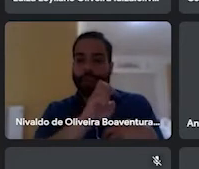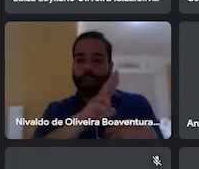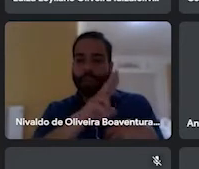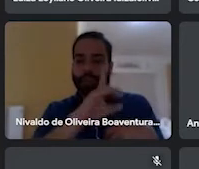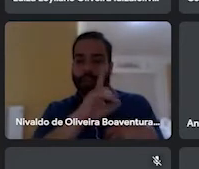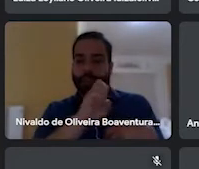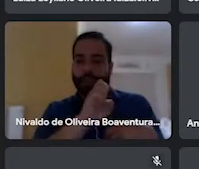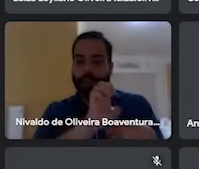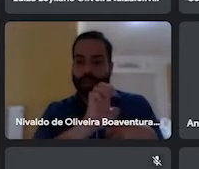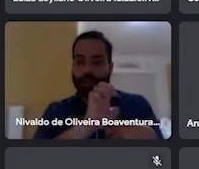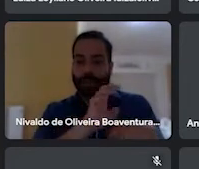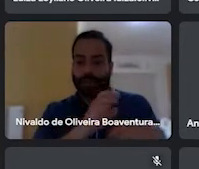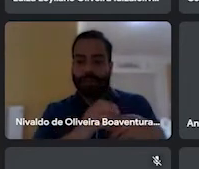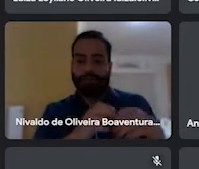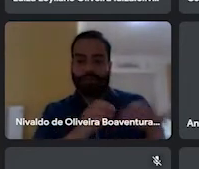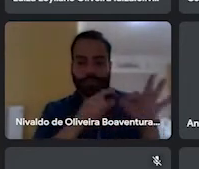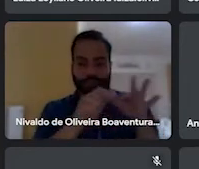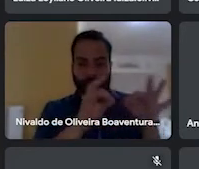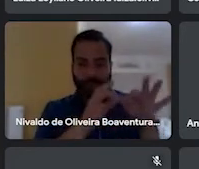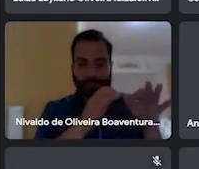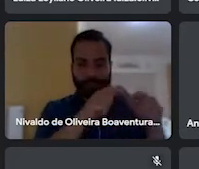de média tensão,